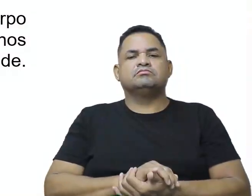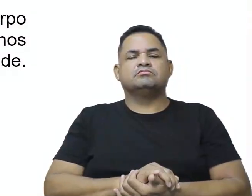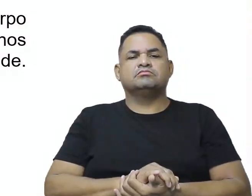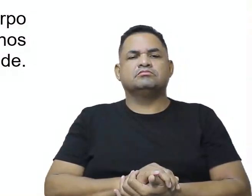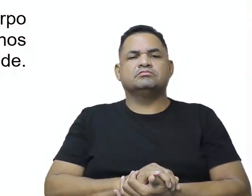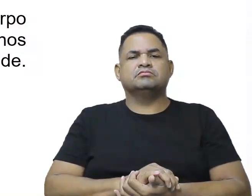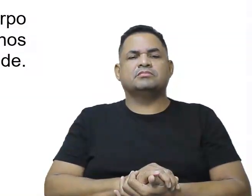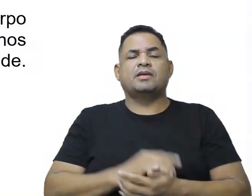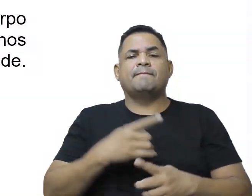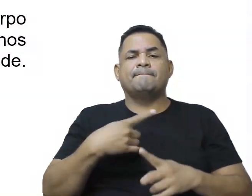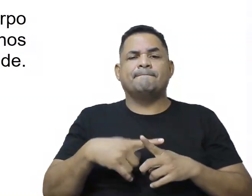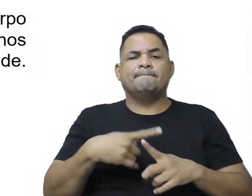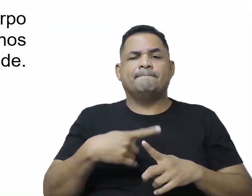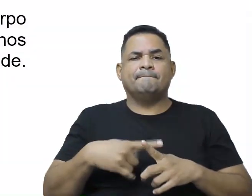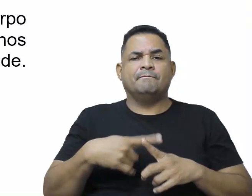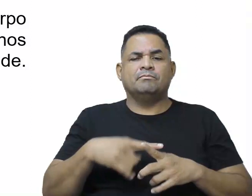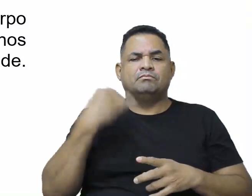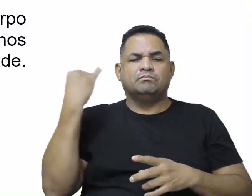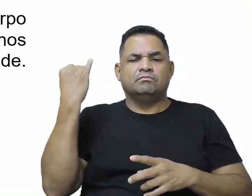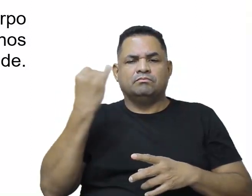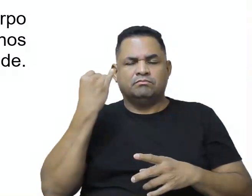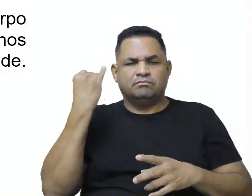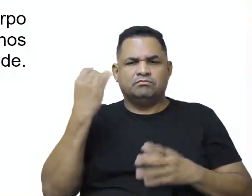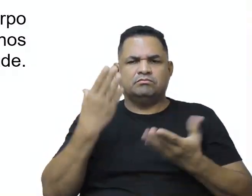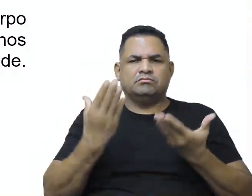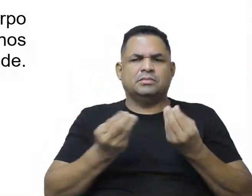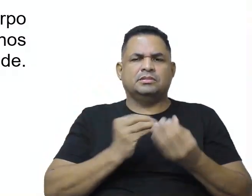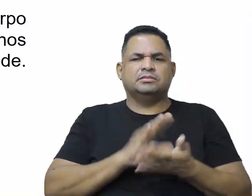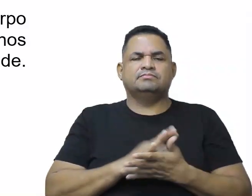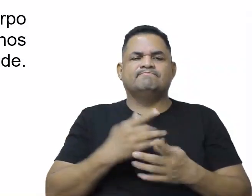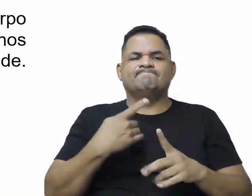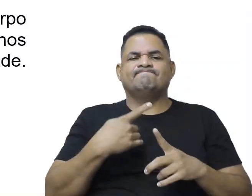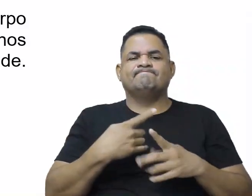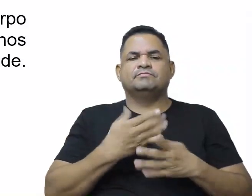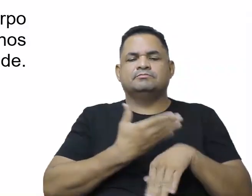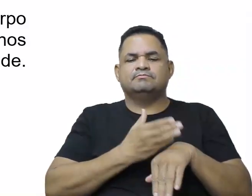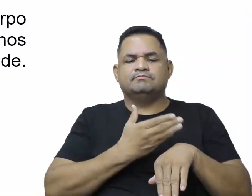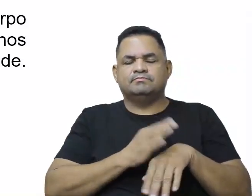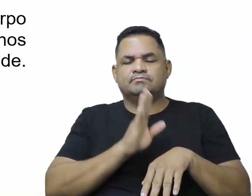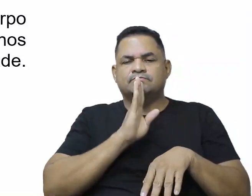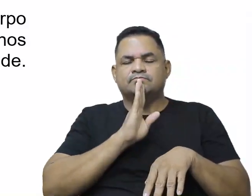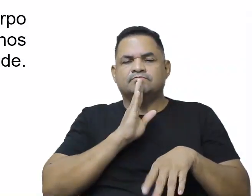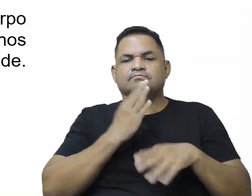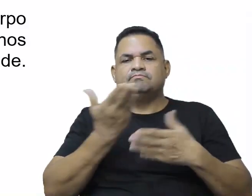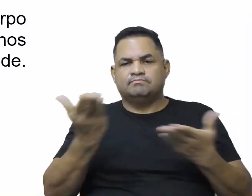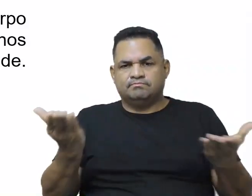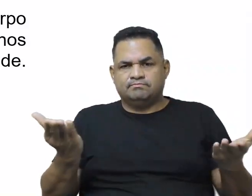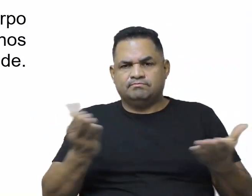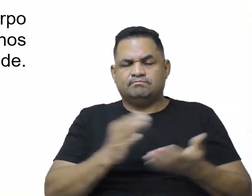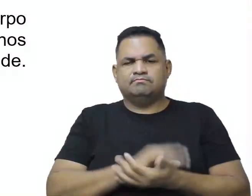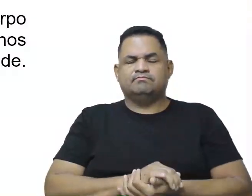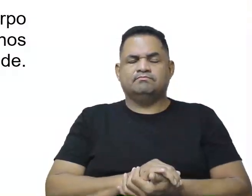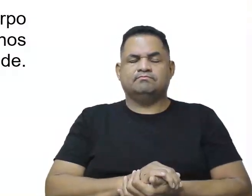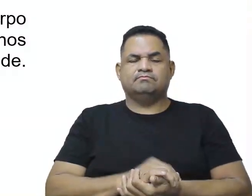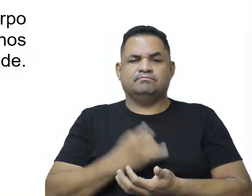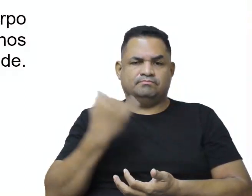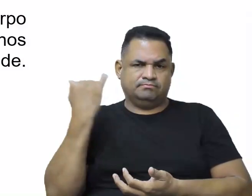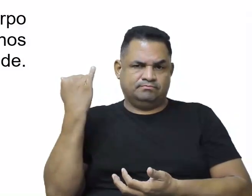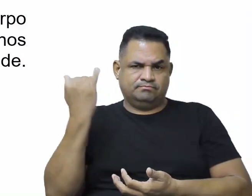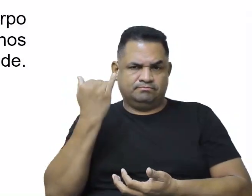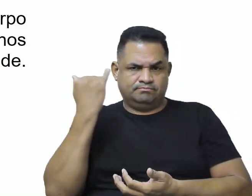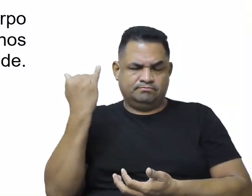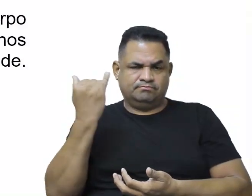vocês porque muito importante mas muito importante é exercitar os conhecimentos de você está muito